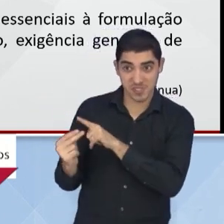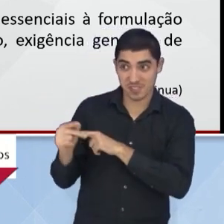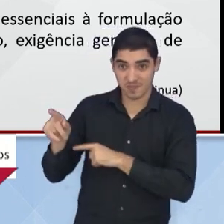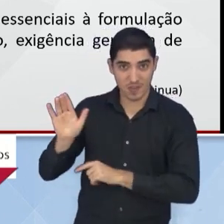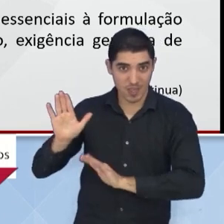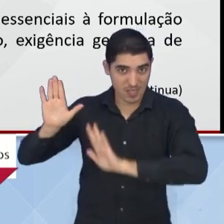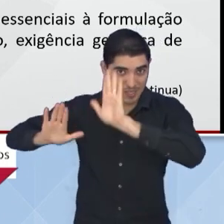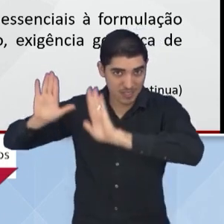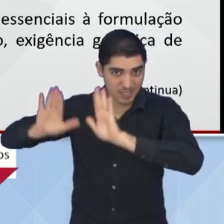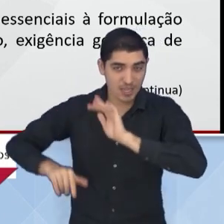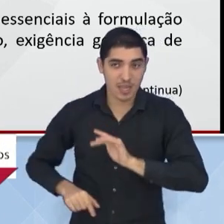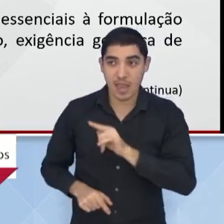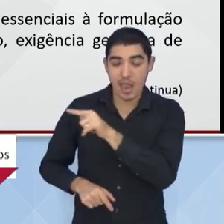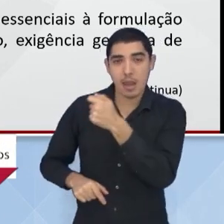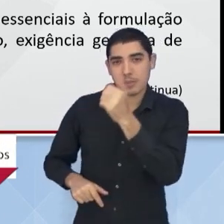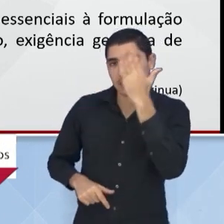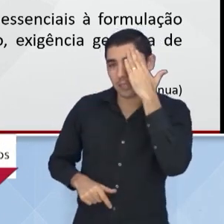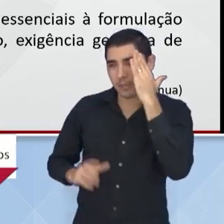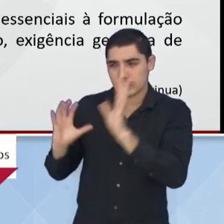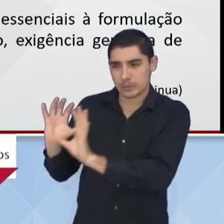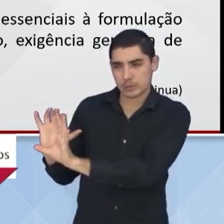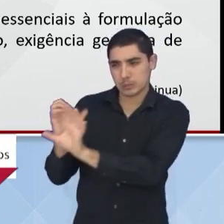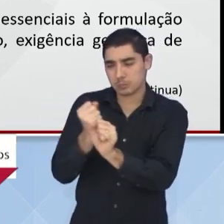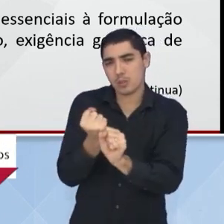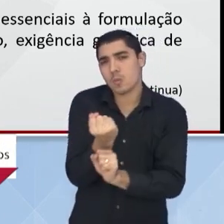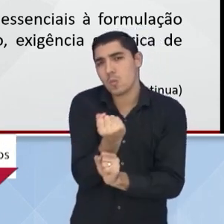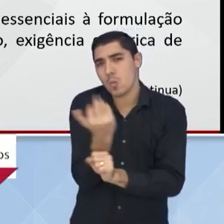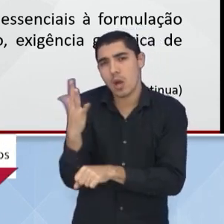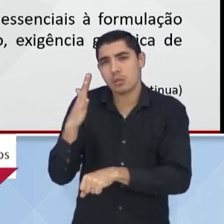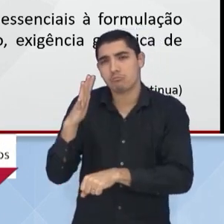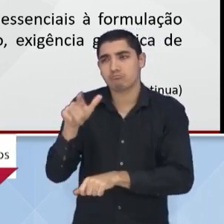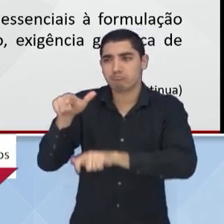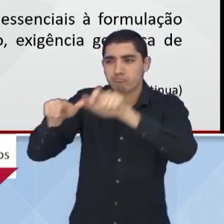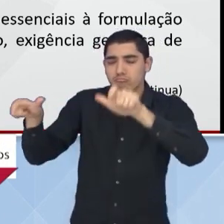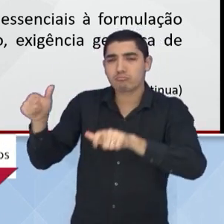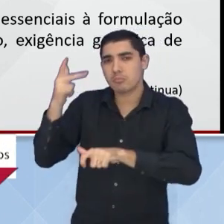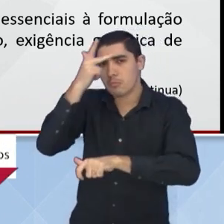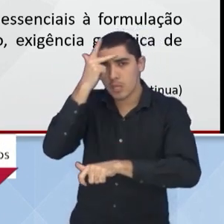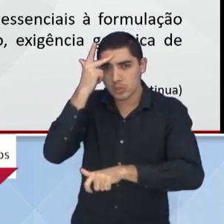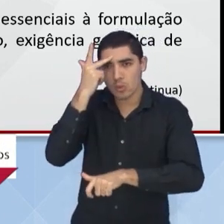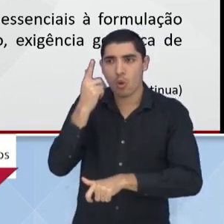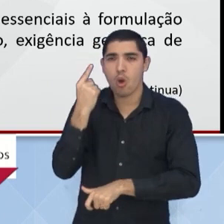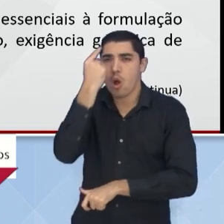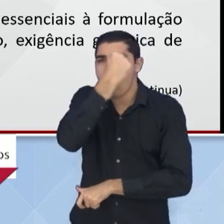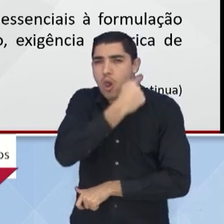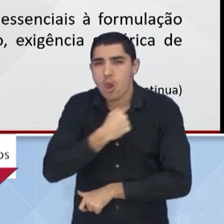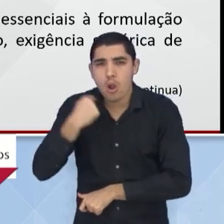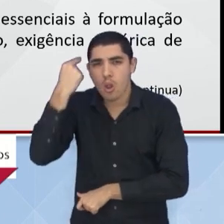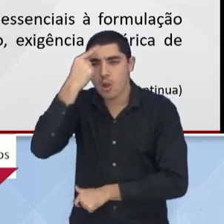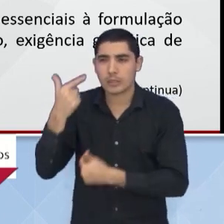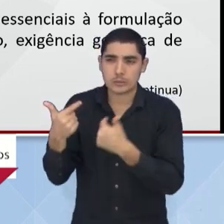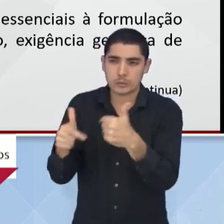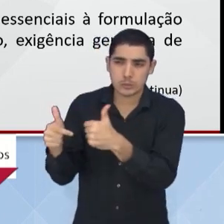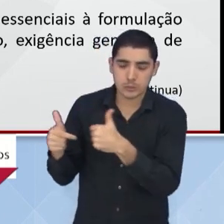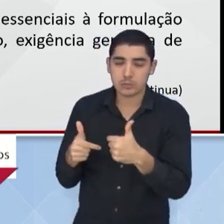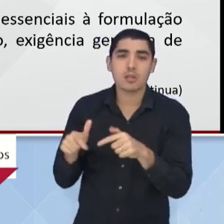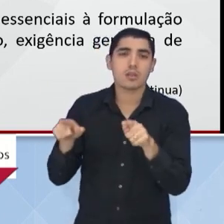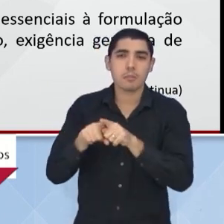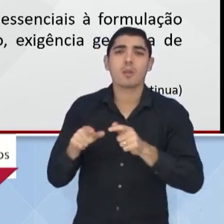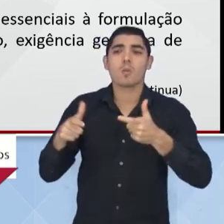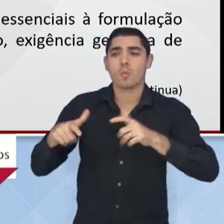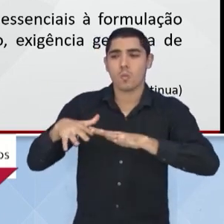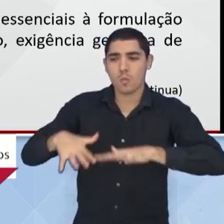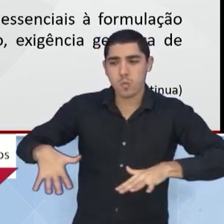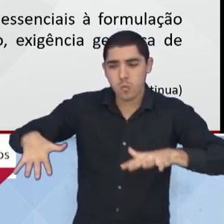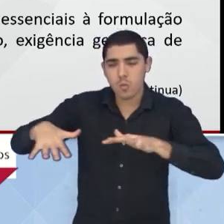calcular o número de Horas de o número de homens hora para fazer essa migração também tinha que calcular o espaço em rede e tal e